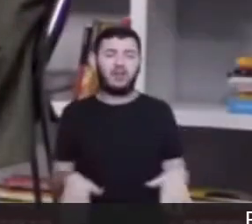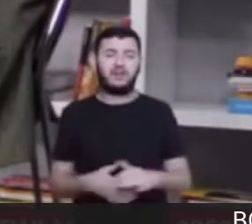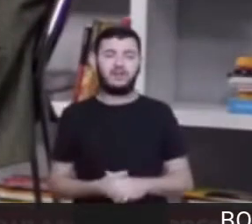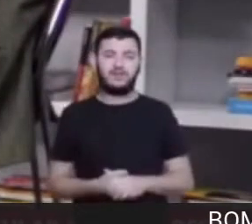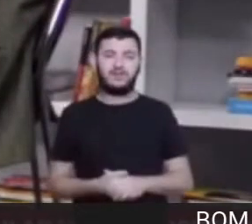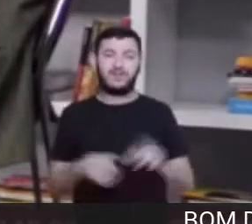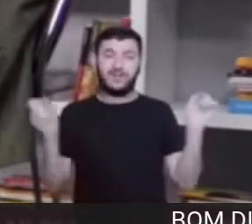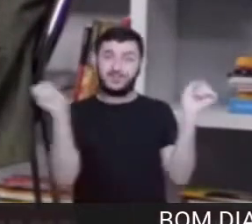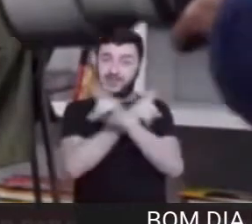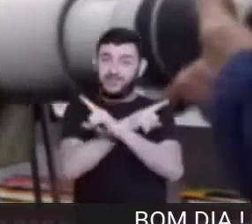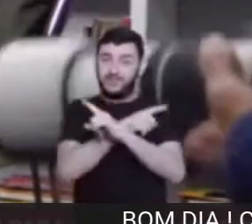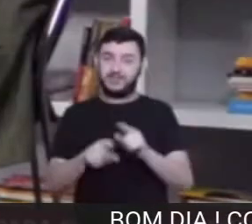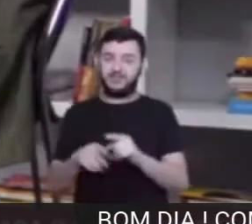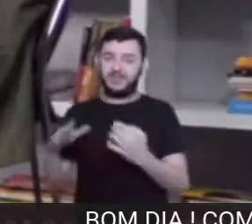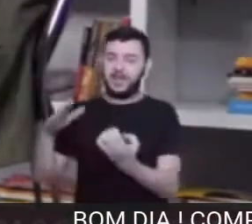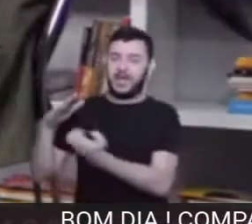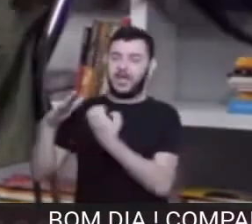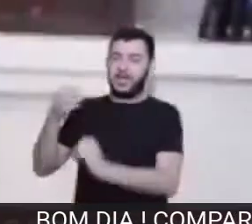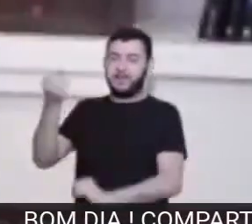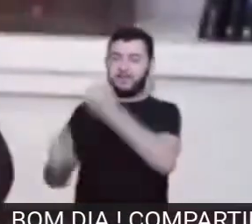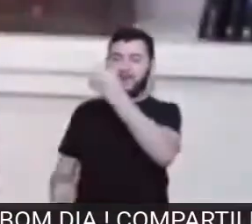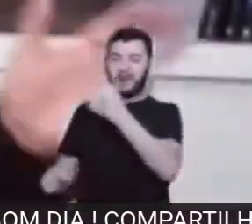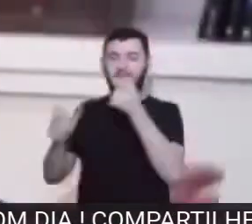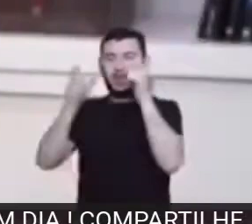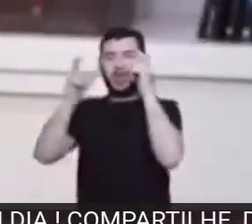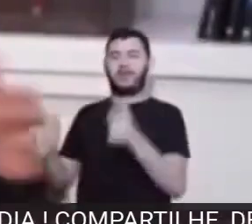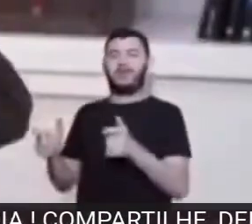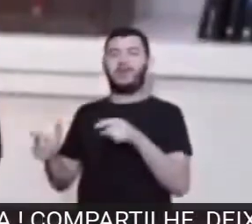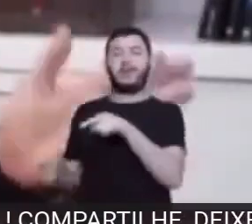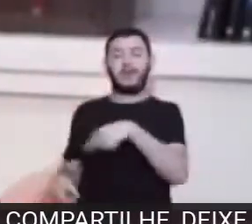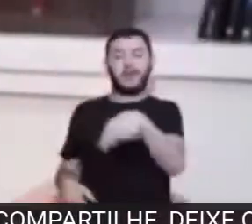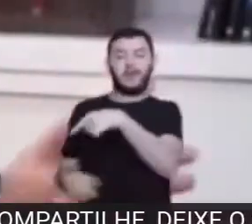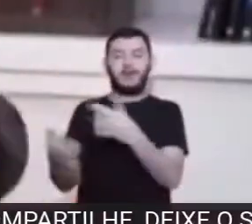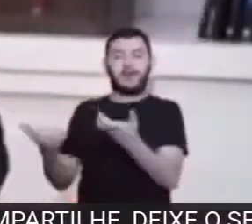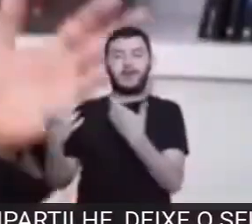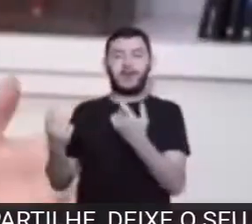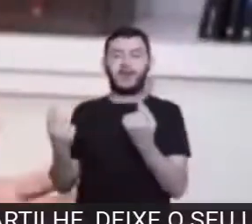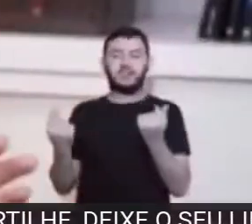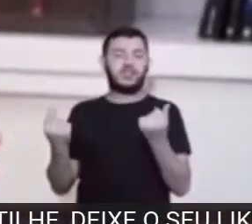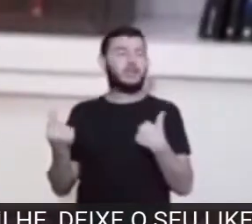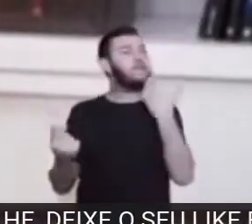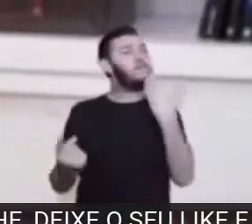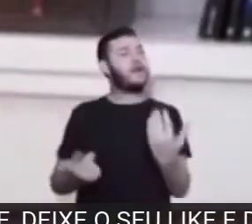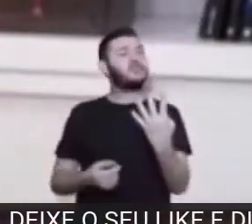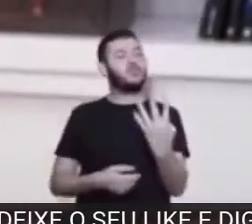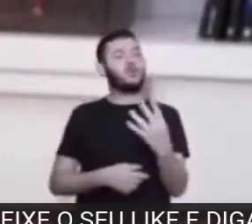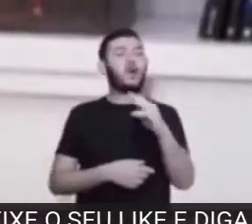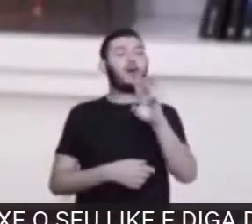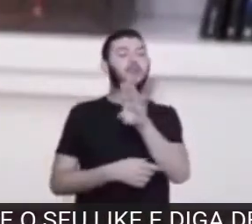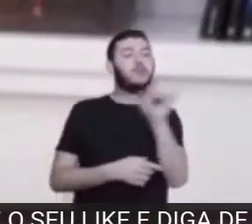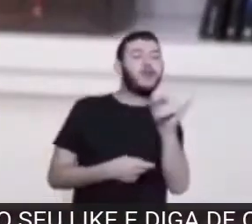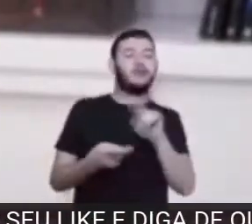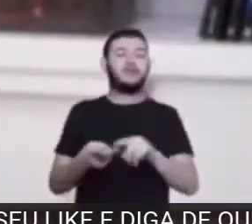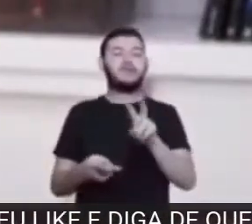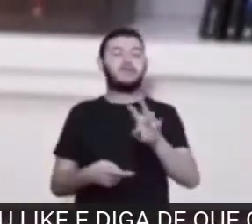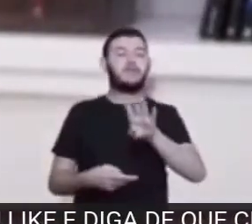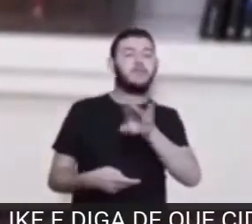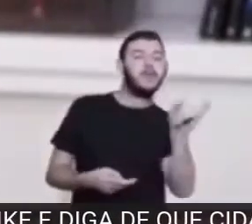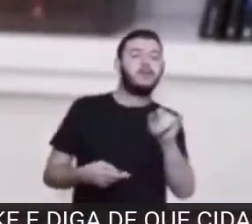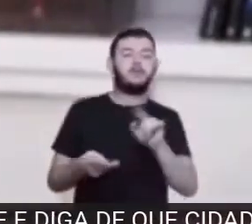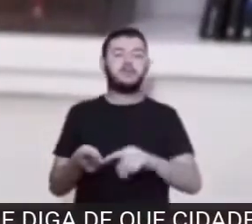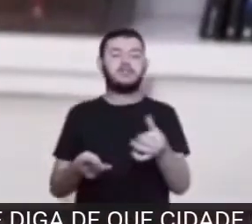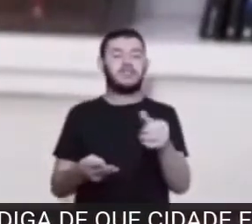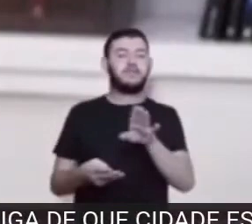empresariais. Porque aí o cara, quando quer dinheiro, o cara já pede logo 4 bilhões, 5 bilhões, 3 bilhões. O coitado do trabalhador, ele